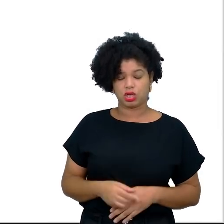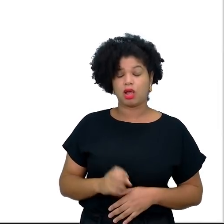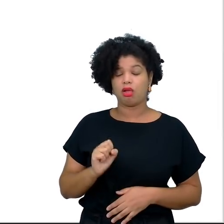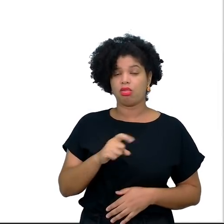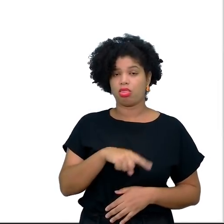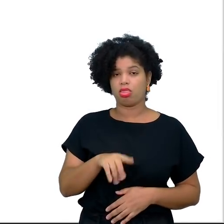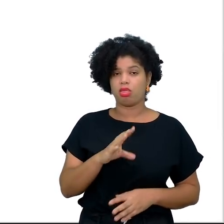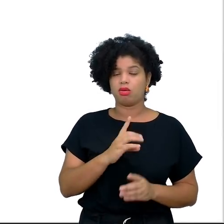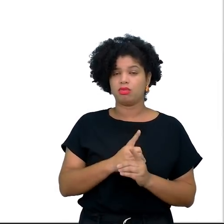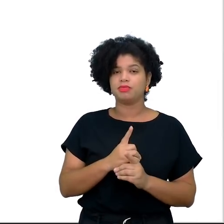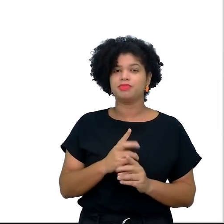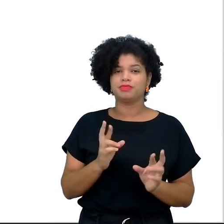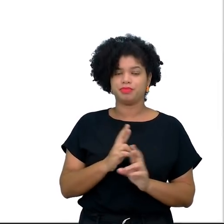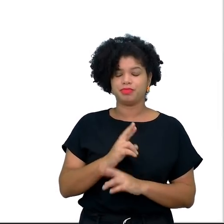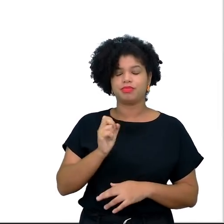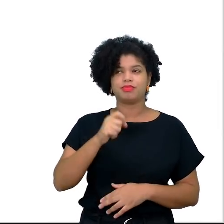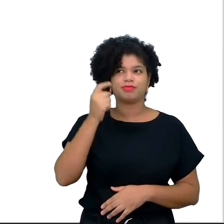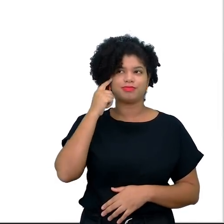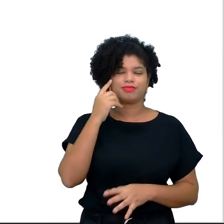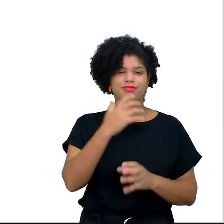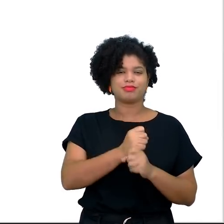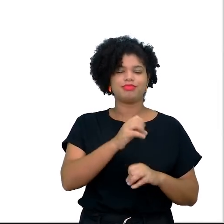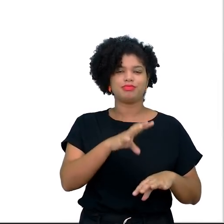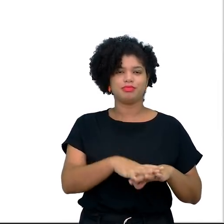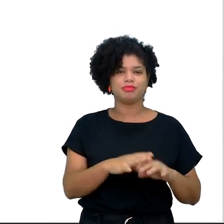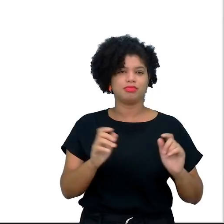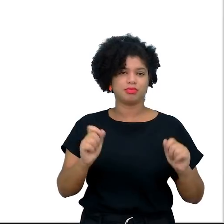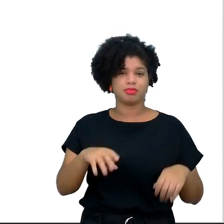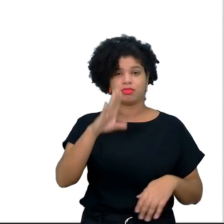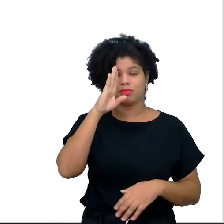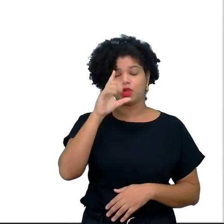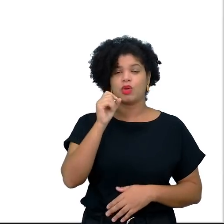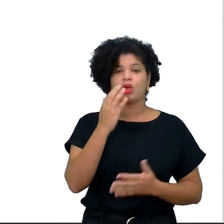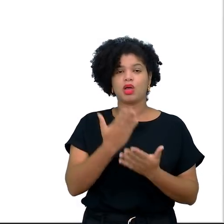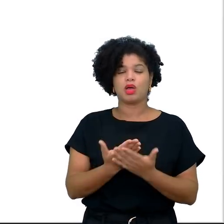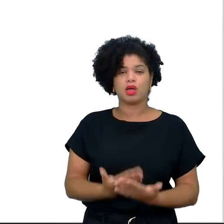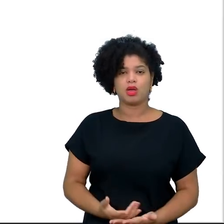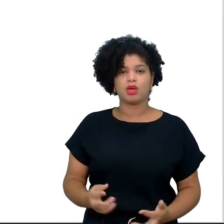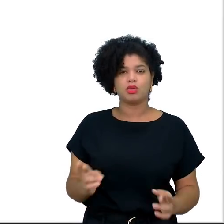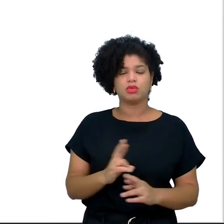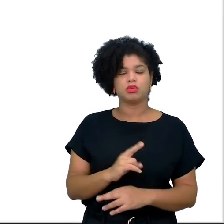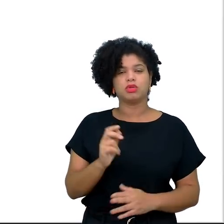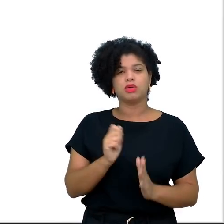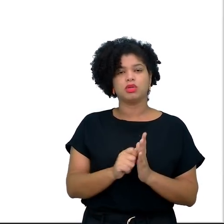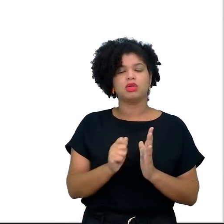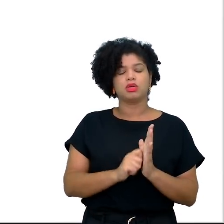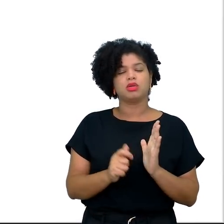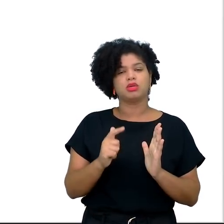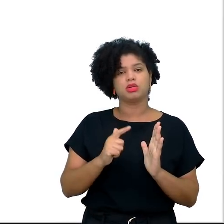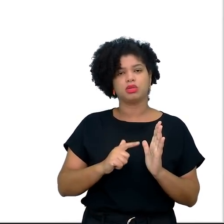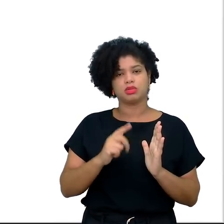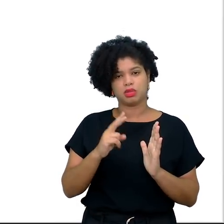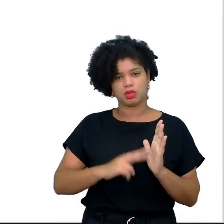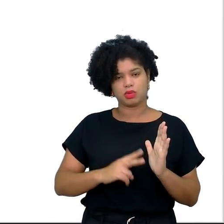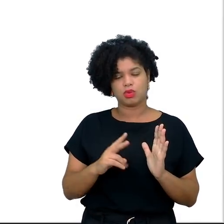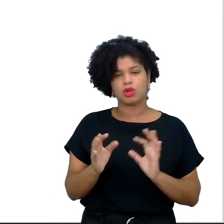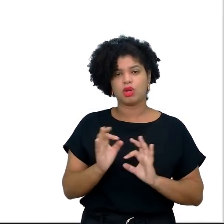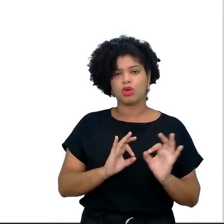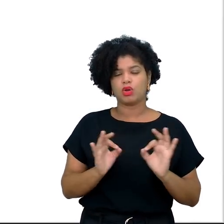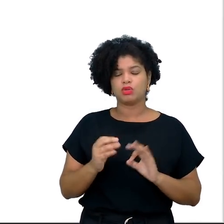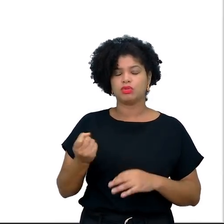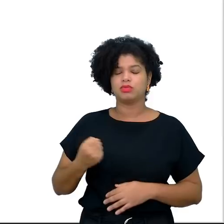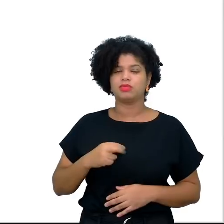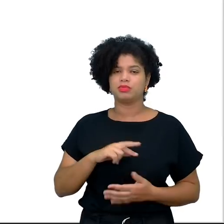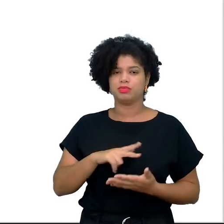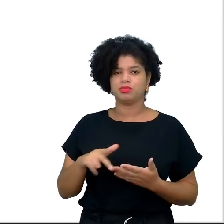podem fazer esse relacionamento com o pensamento aritmético, né, principalmente as aulas relacionadas com leitura e escrita, contagem, comparação e ordenação de